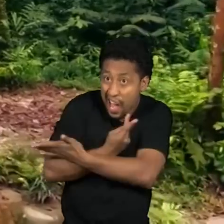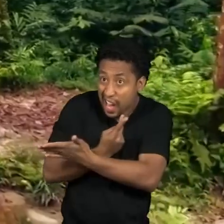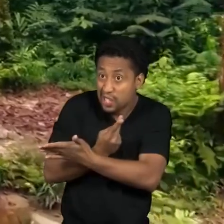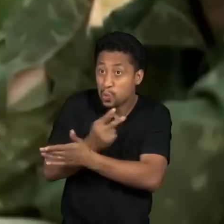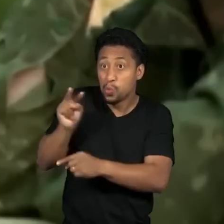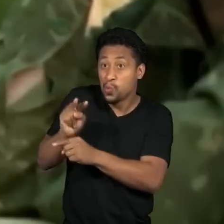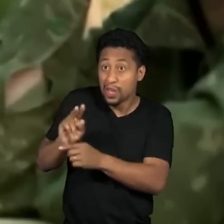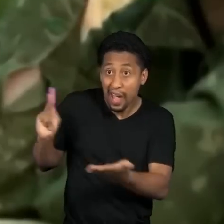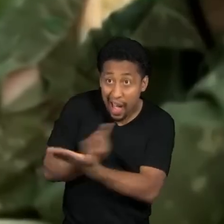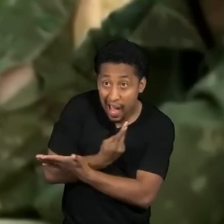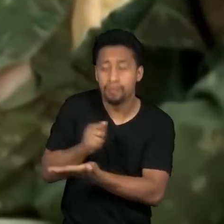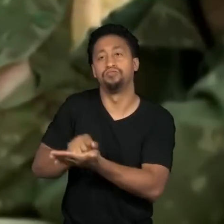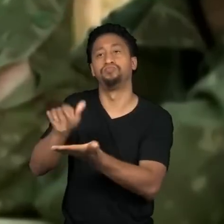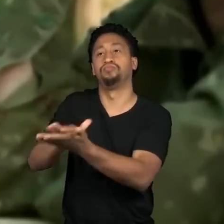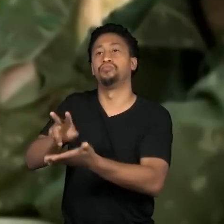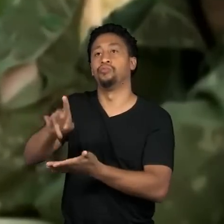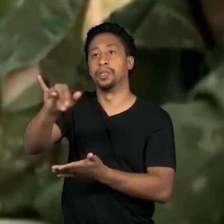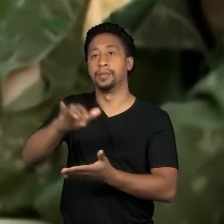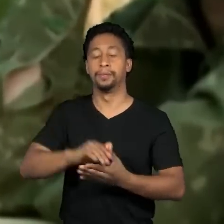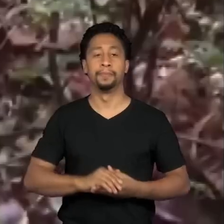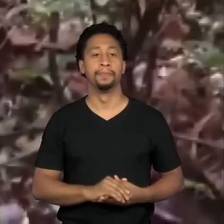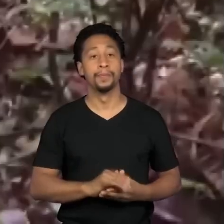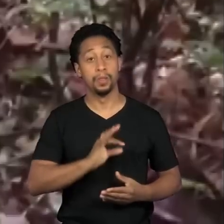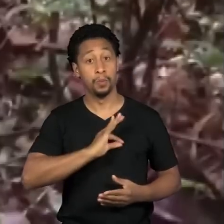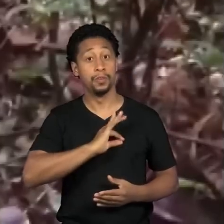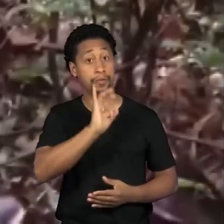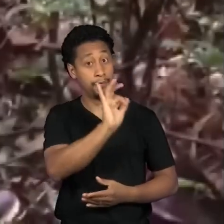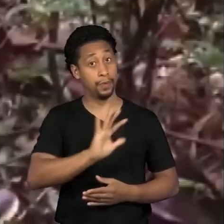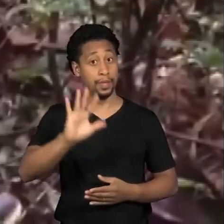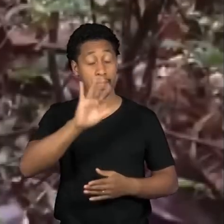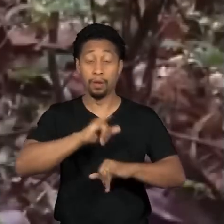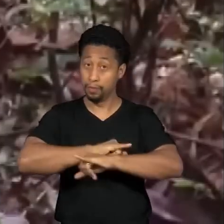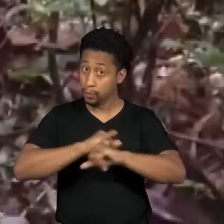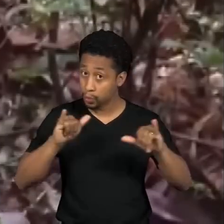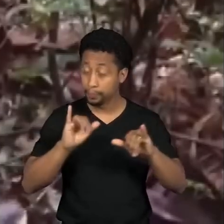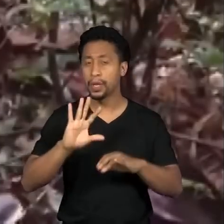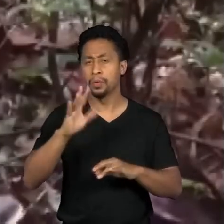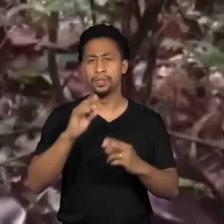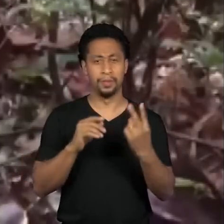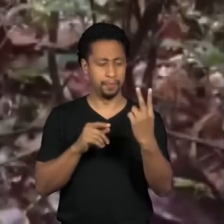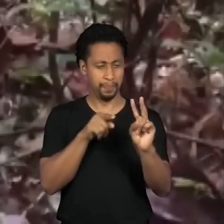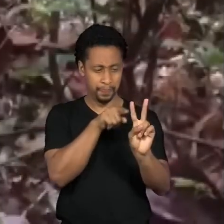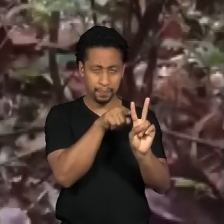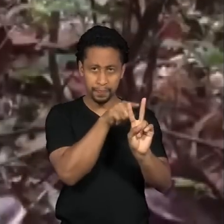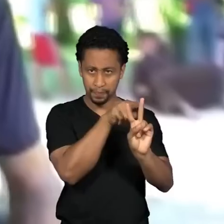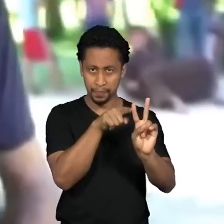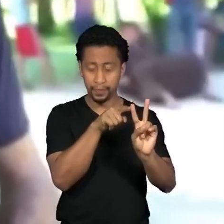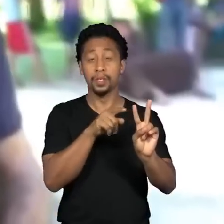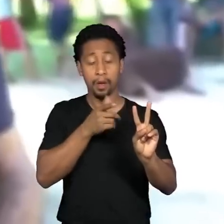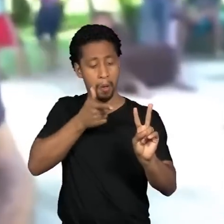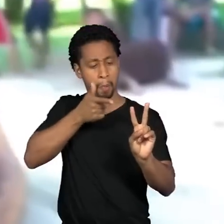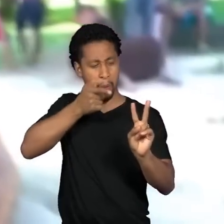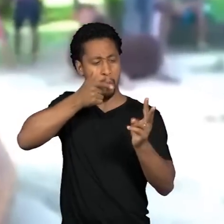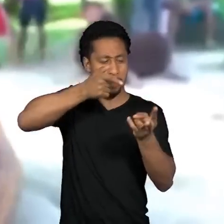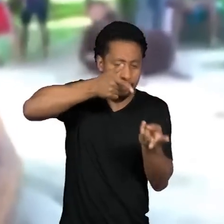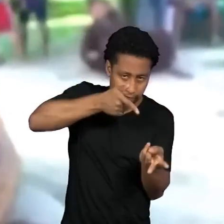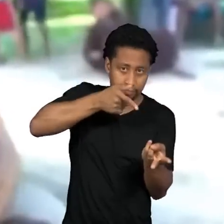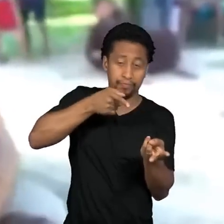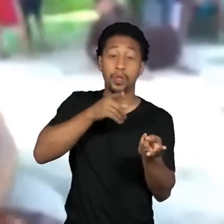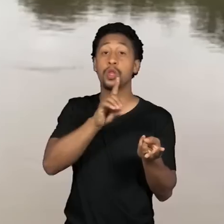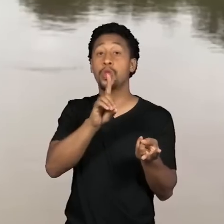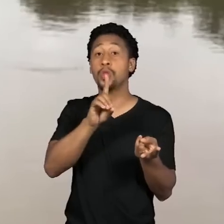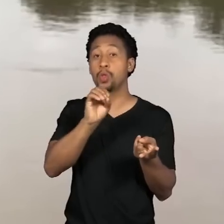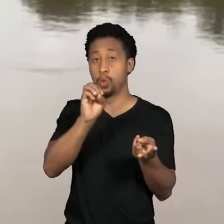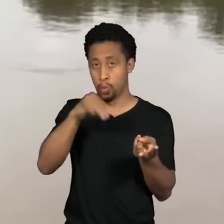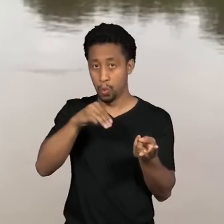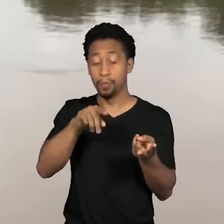florestal. A Polícia Federal conclui que os assassinatos do indigenista Bruno Araújo e do jornalista